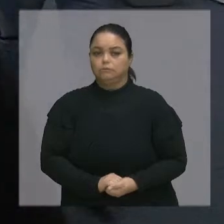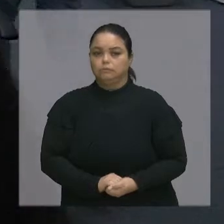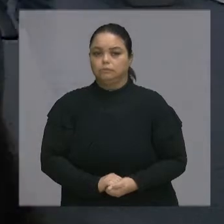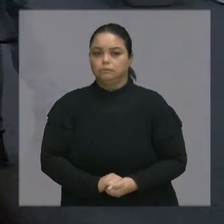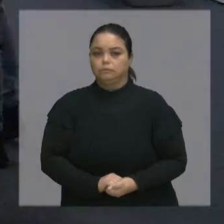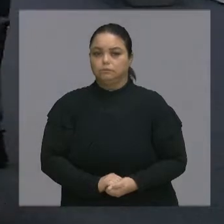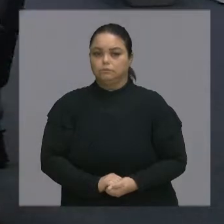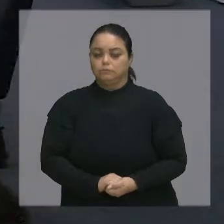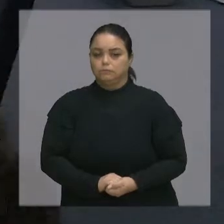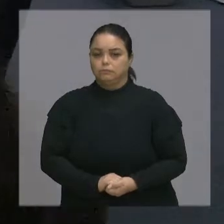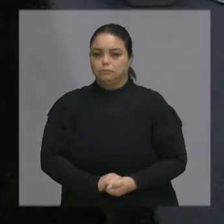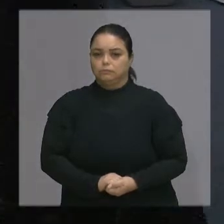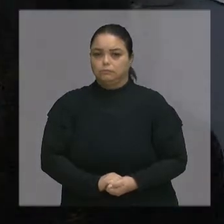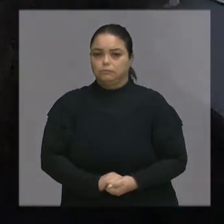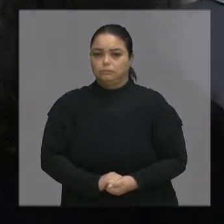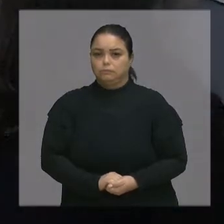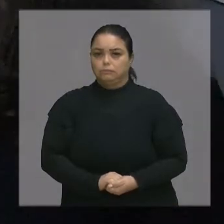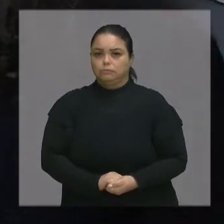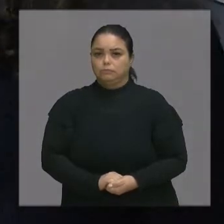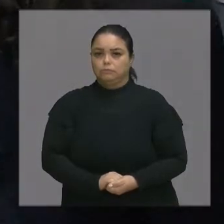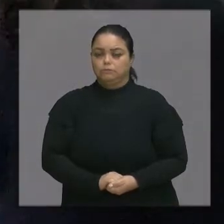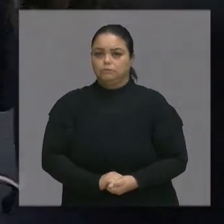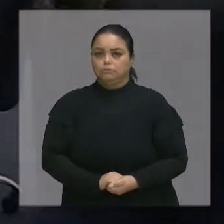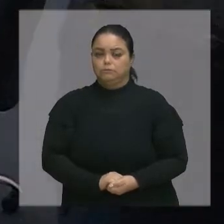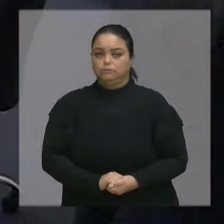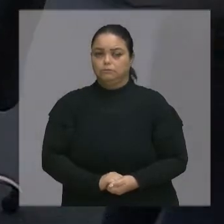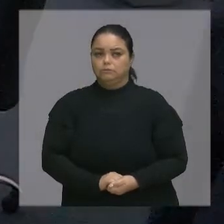O que é isso aqui? A emenda já foi.